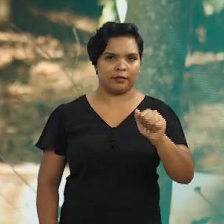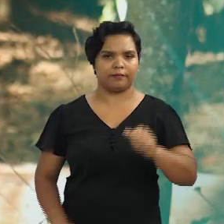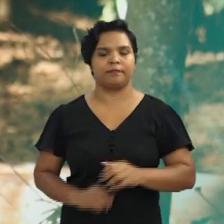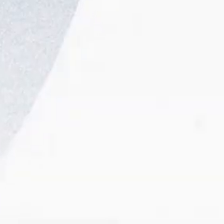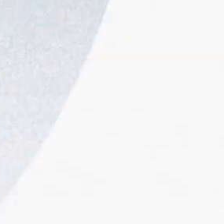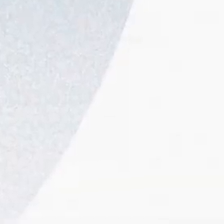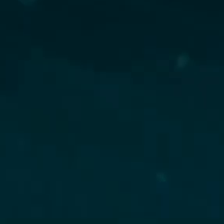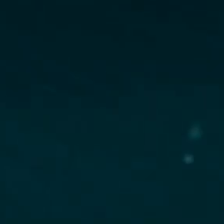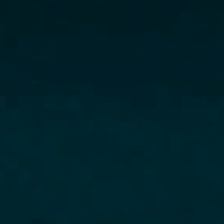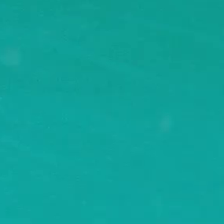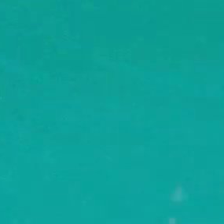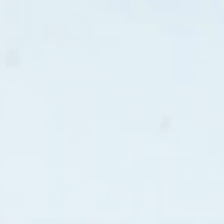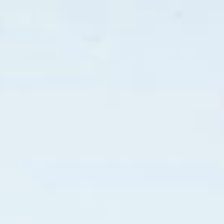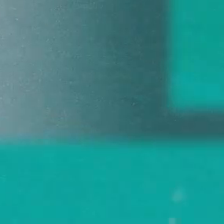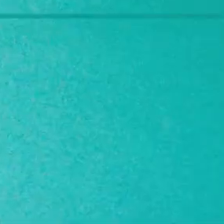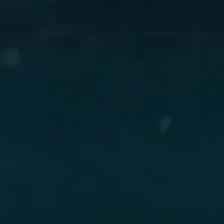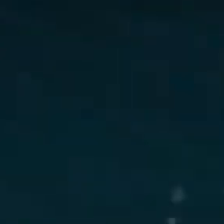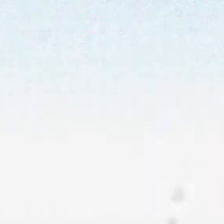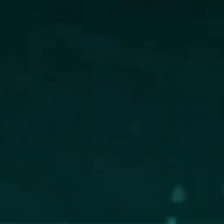volta já.